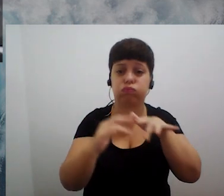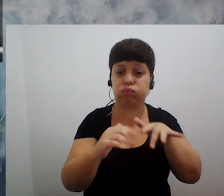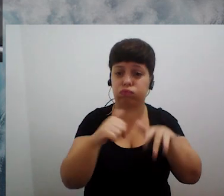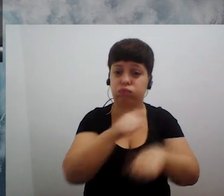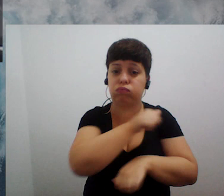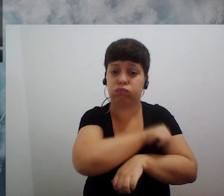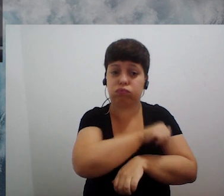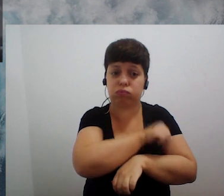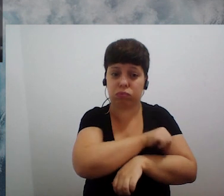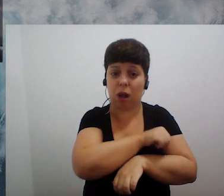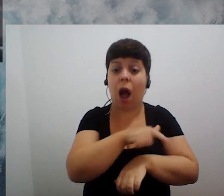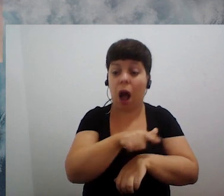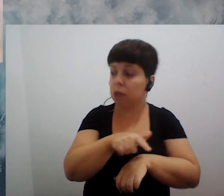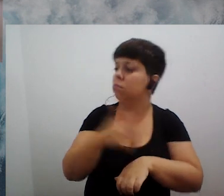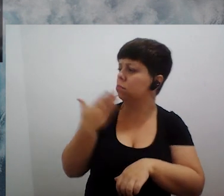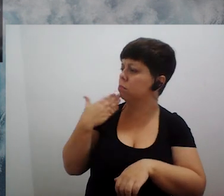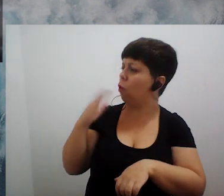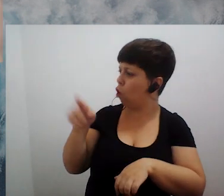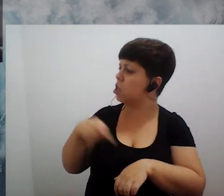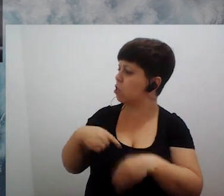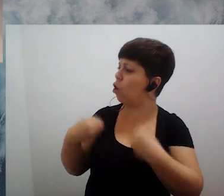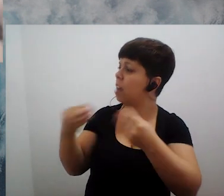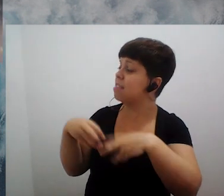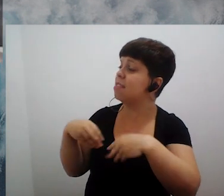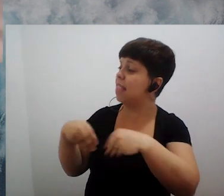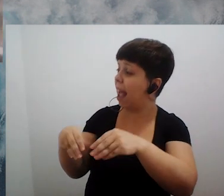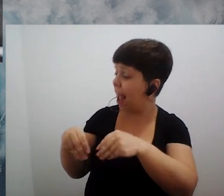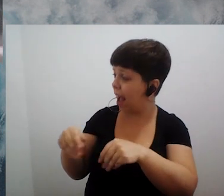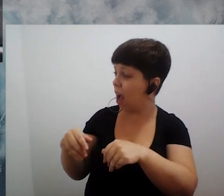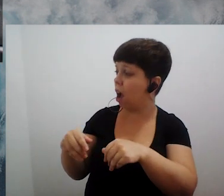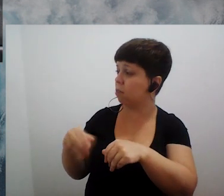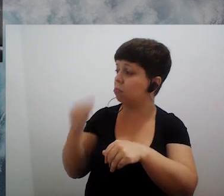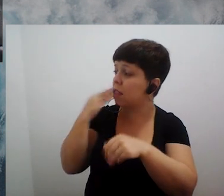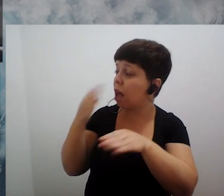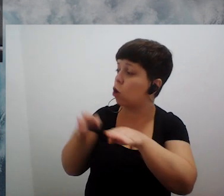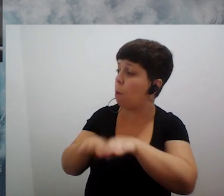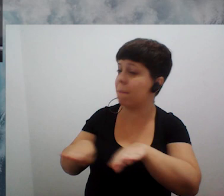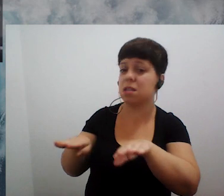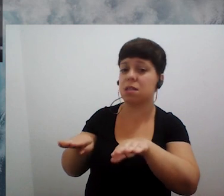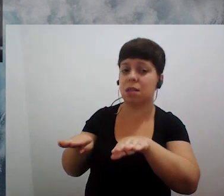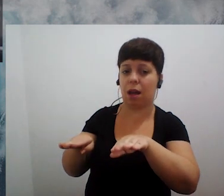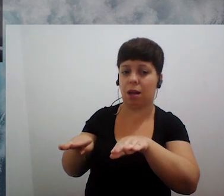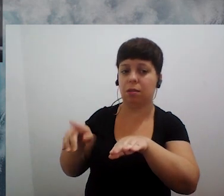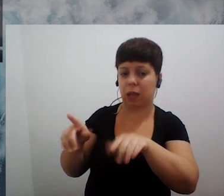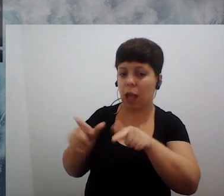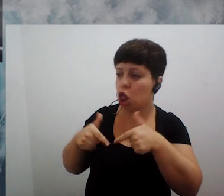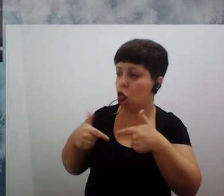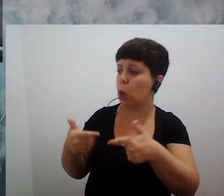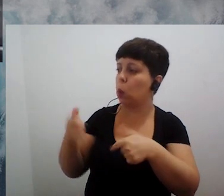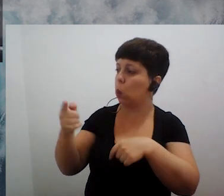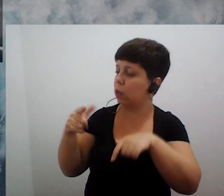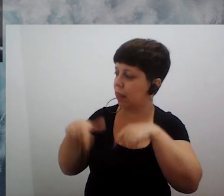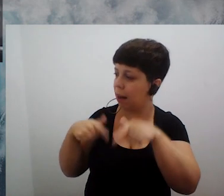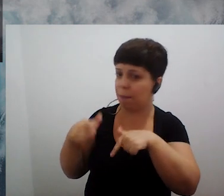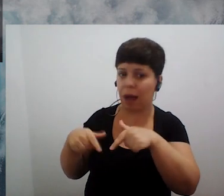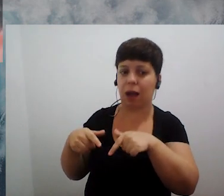para o Rio de Janeiro, prometeram para eles uma terra, um lugar para eles ficarem, né, como forma de compensar essa